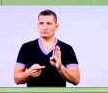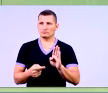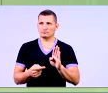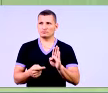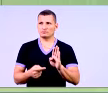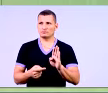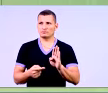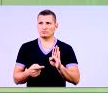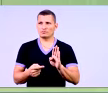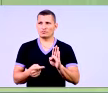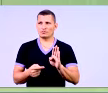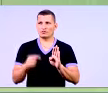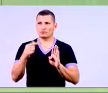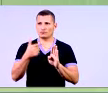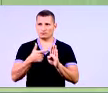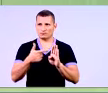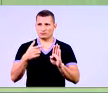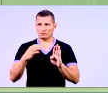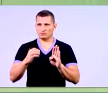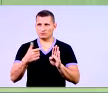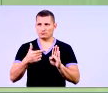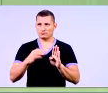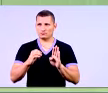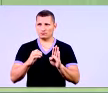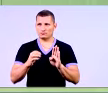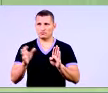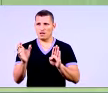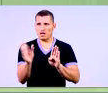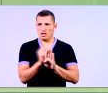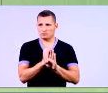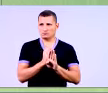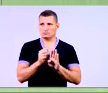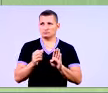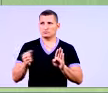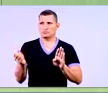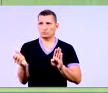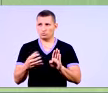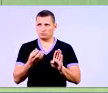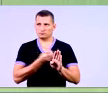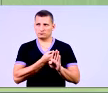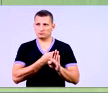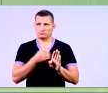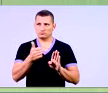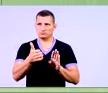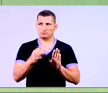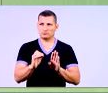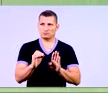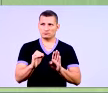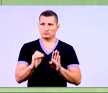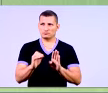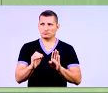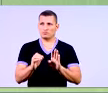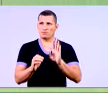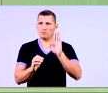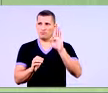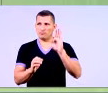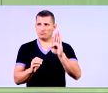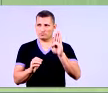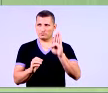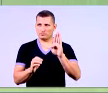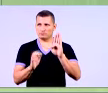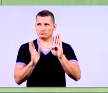que valia 20 recebe um novo valor 10 então esse aqui acabou ficando para trás